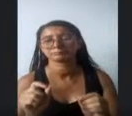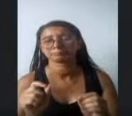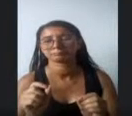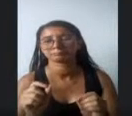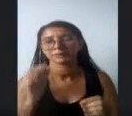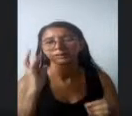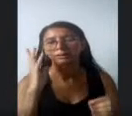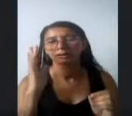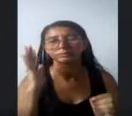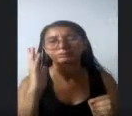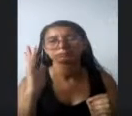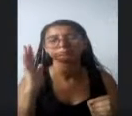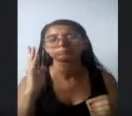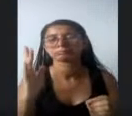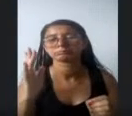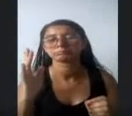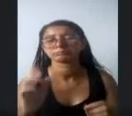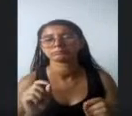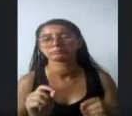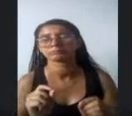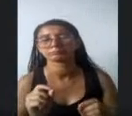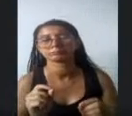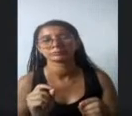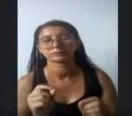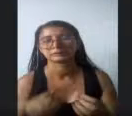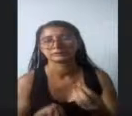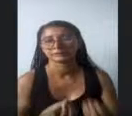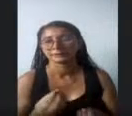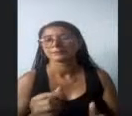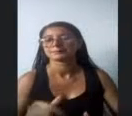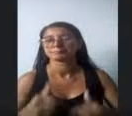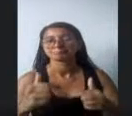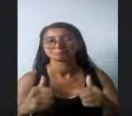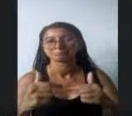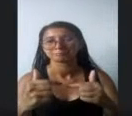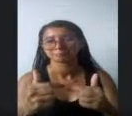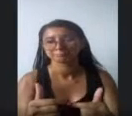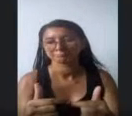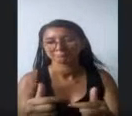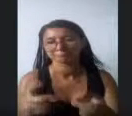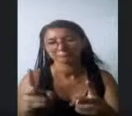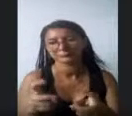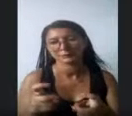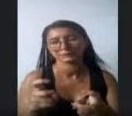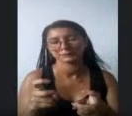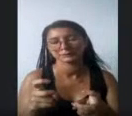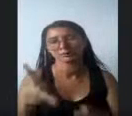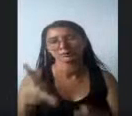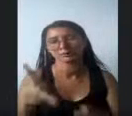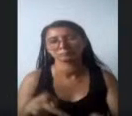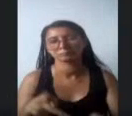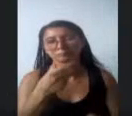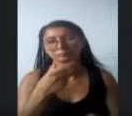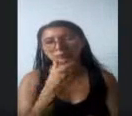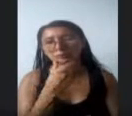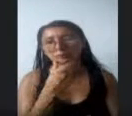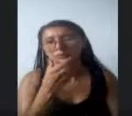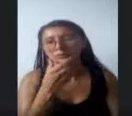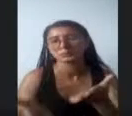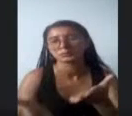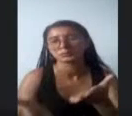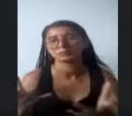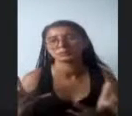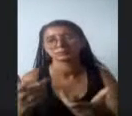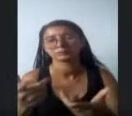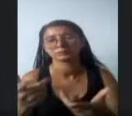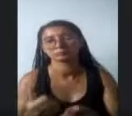nos colocam que como é desafiador olhar o homem enquanto um sujeito no cuidado integral à saúde. Né? Eu